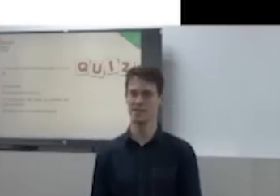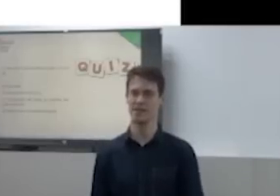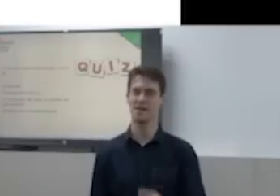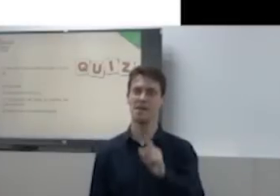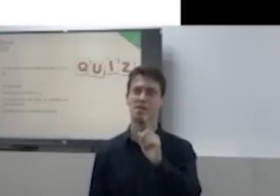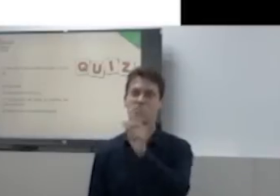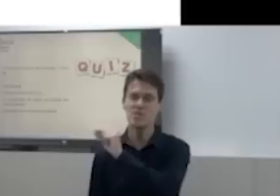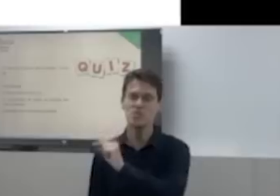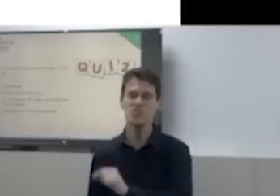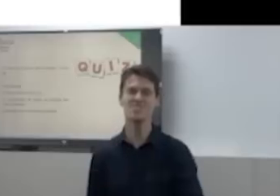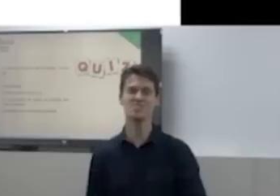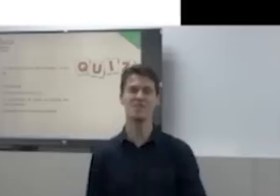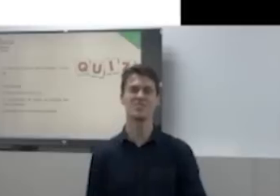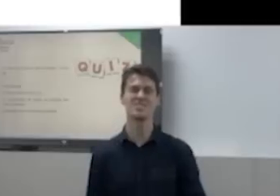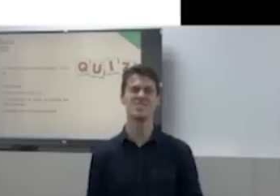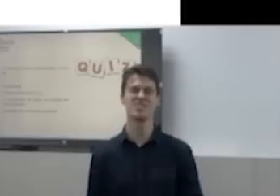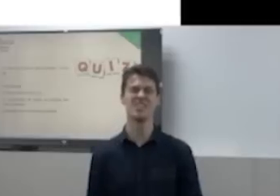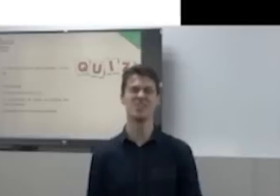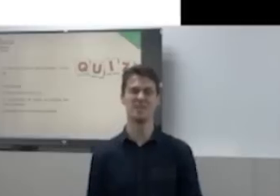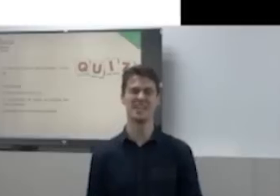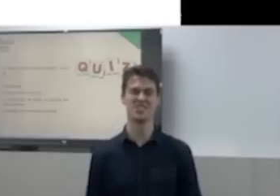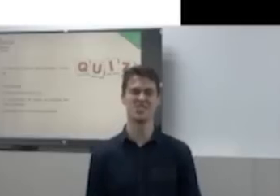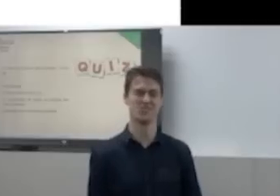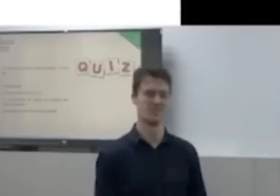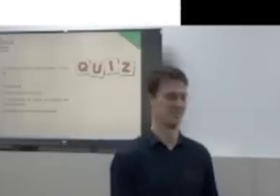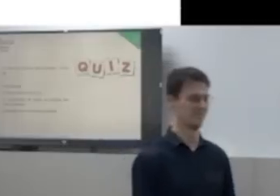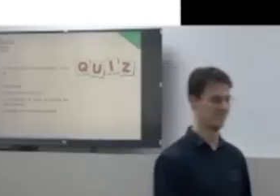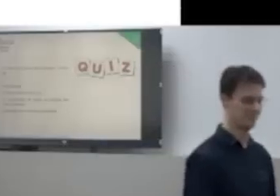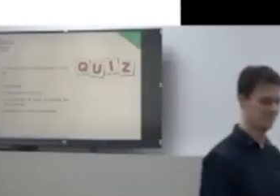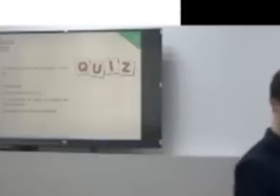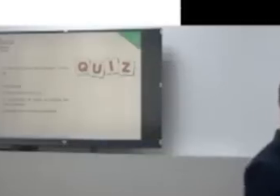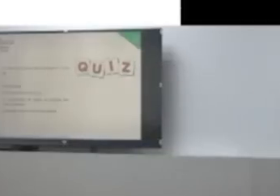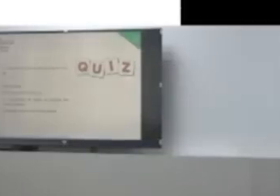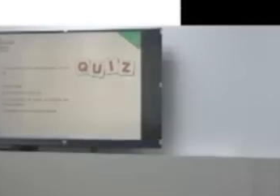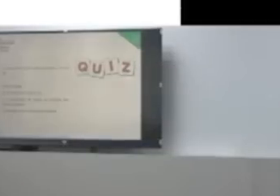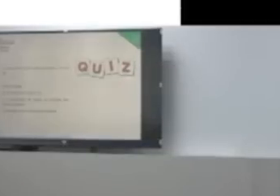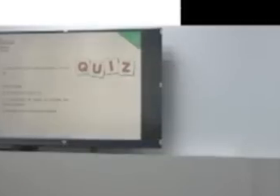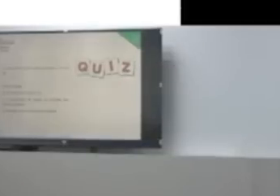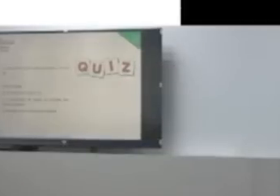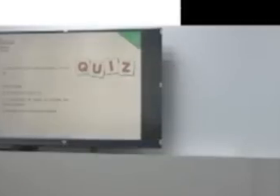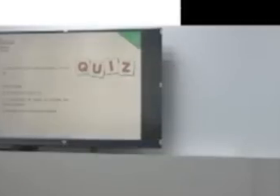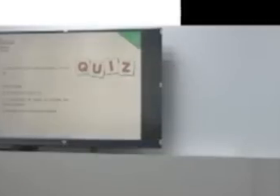do nosso planeta? Uns segundinhos para você responder no aplicativo.